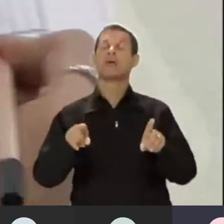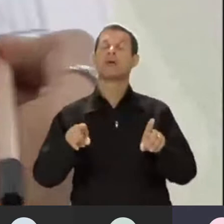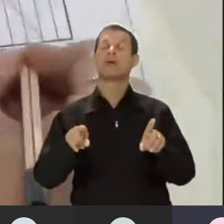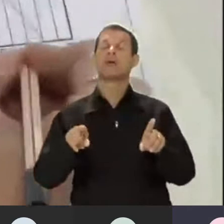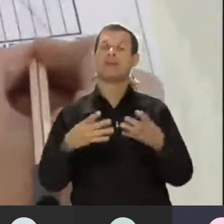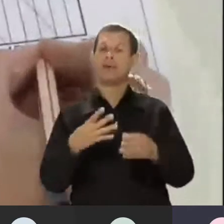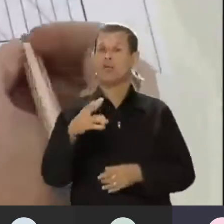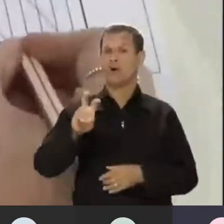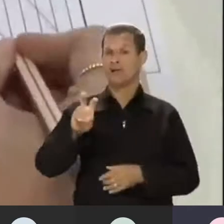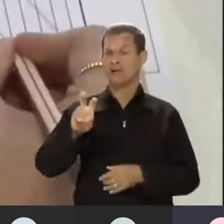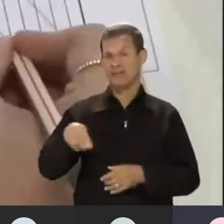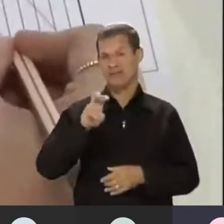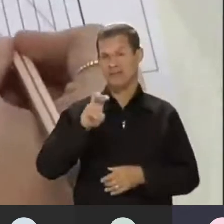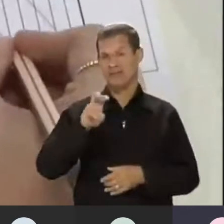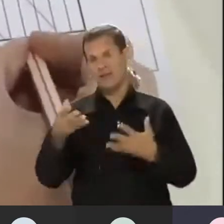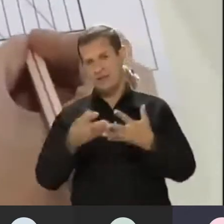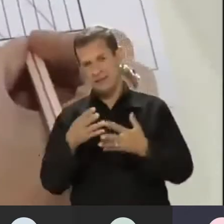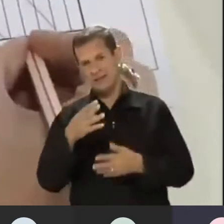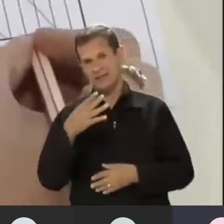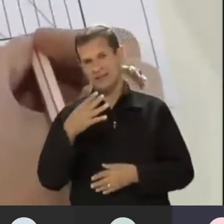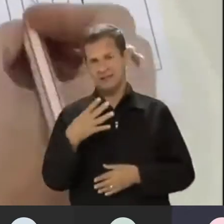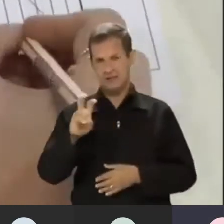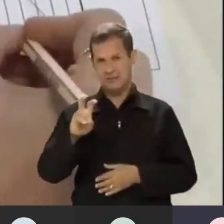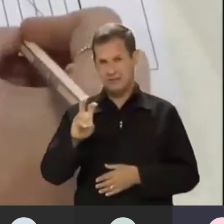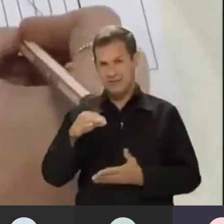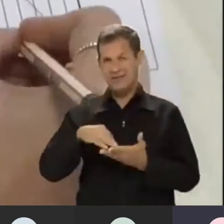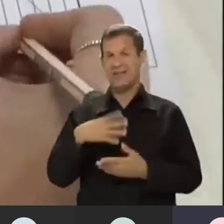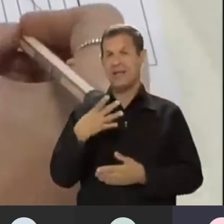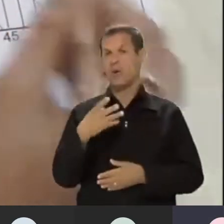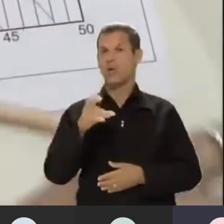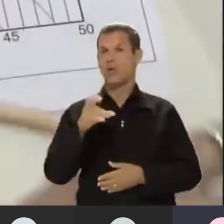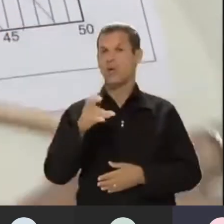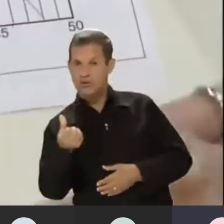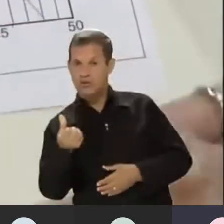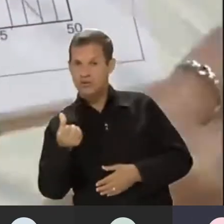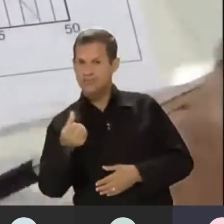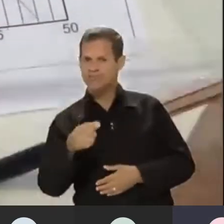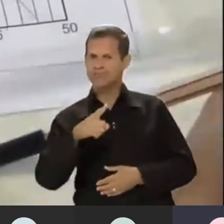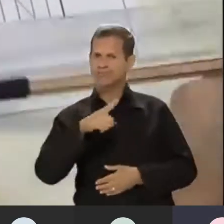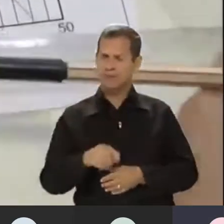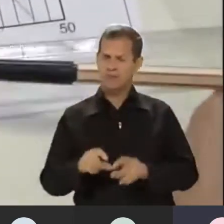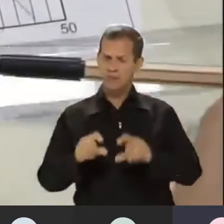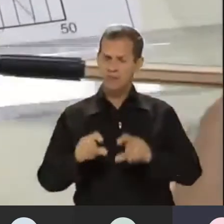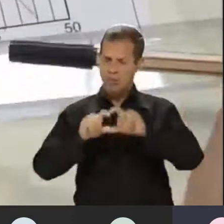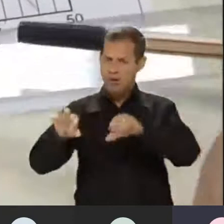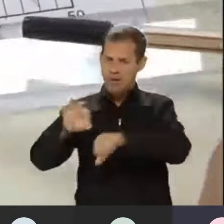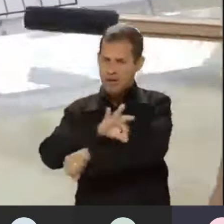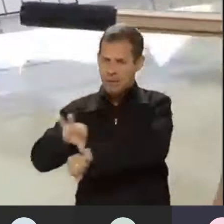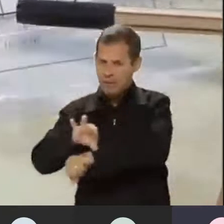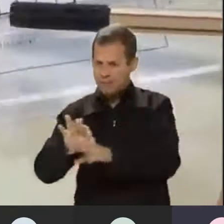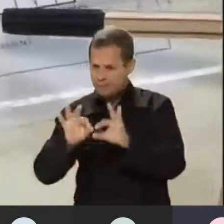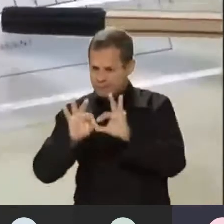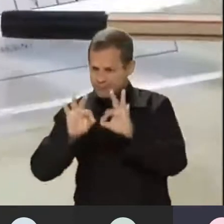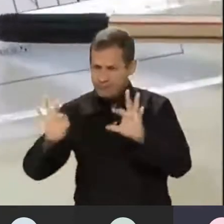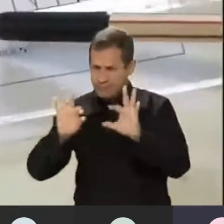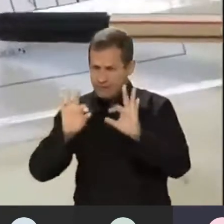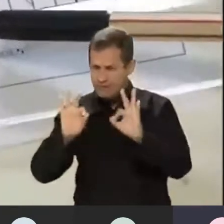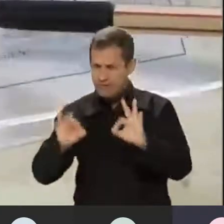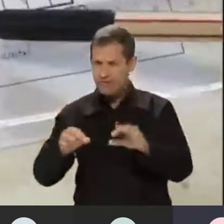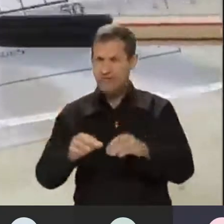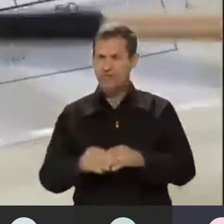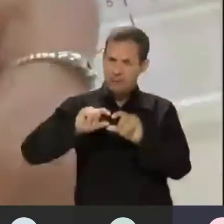quero 45,5, então vai estar entre 45 e entre 46. Você vem aqui com a régua, mede quanto que deu na